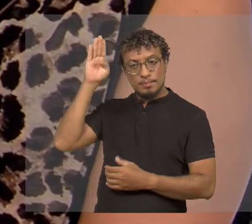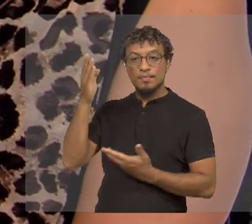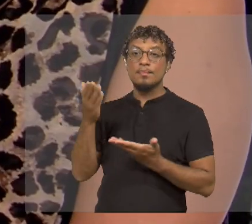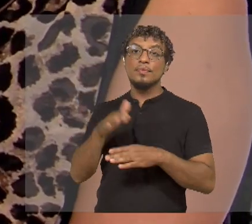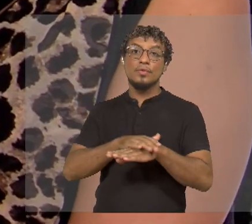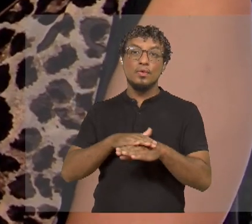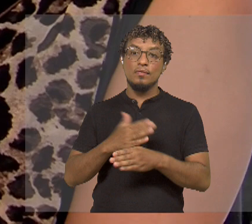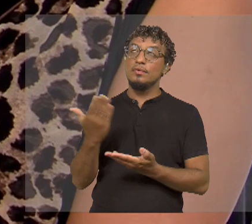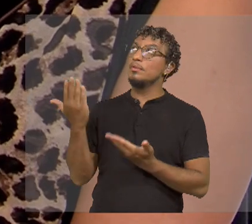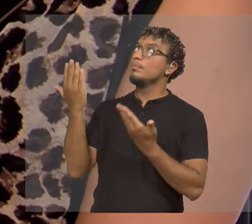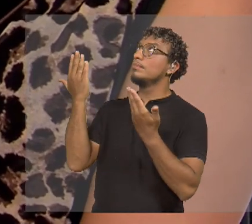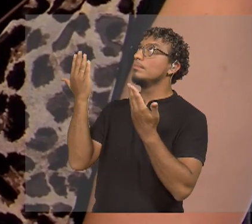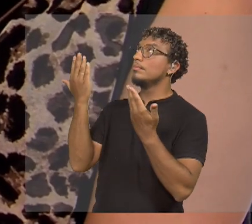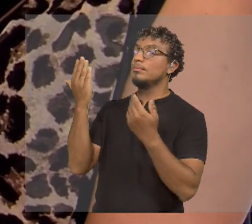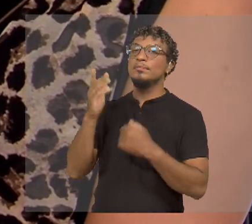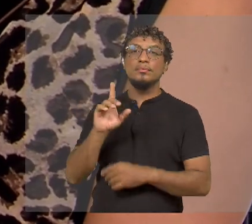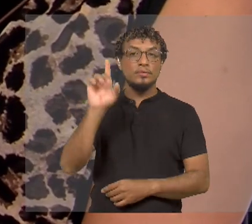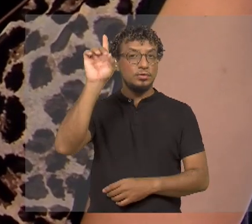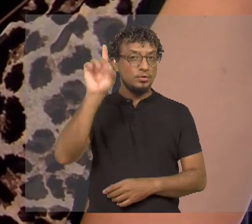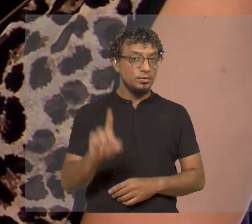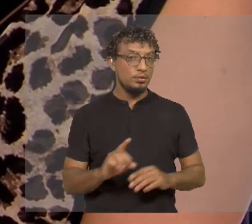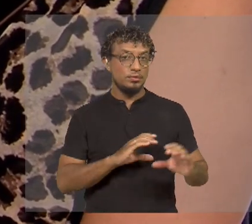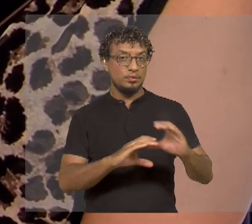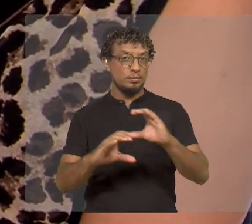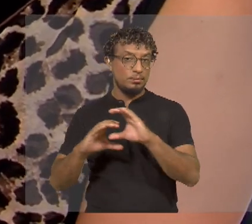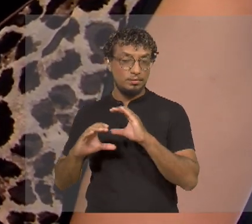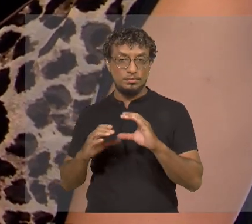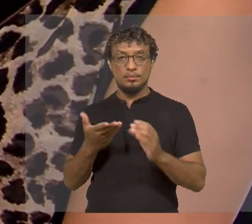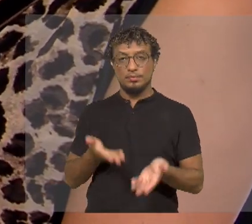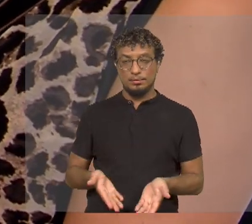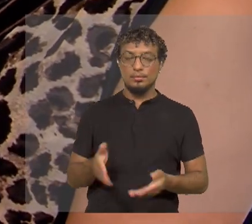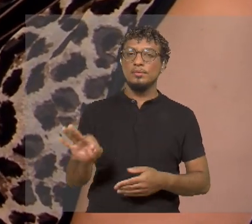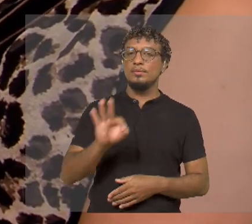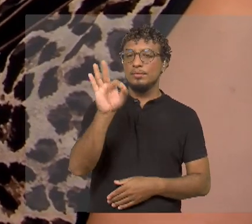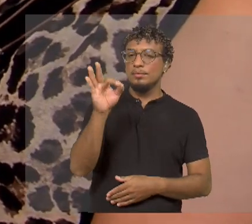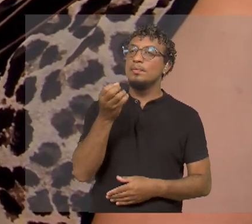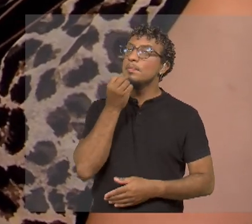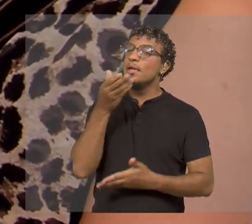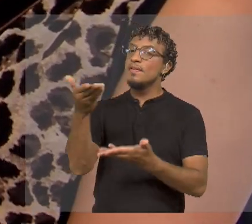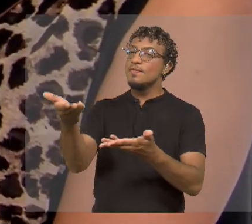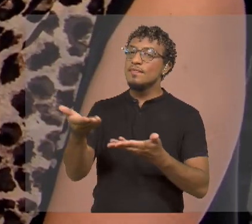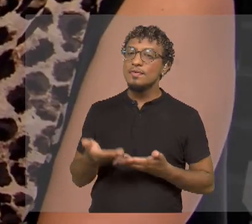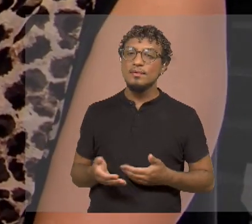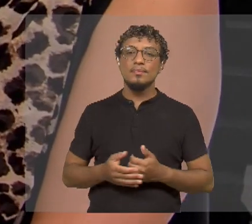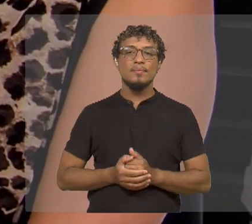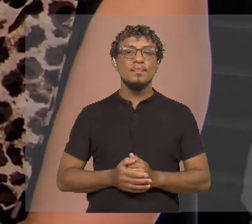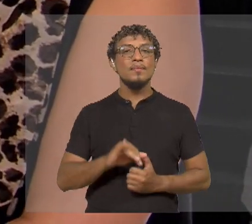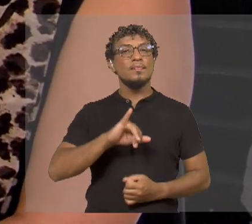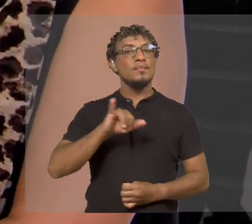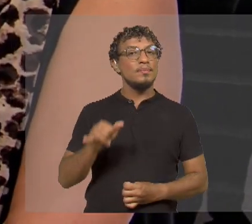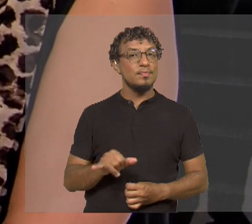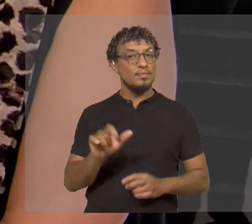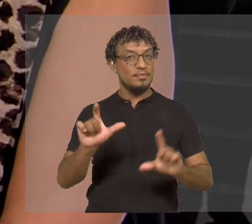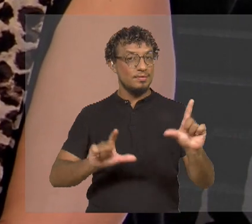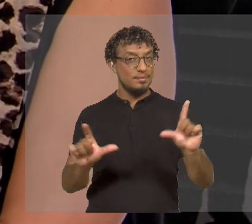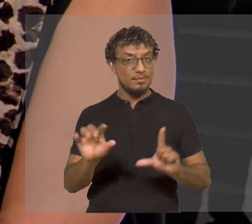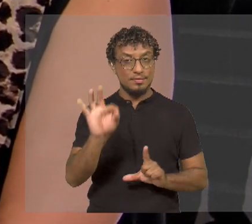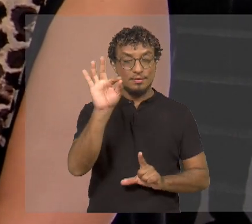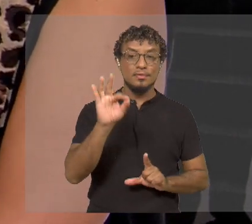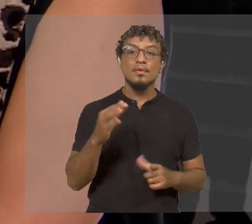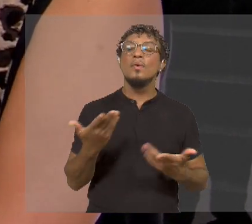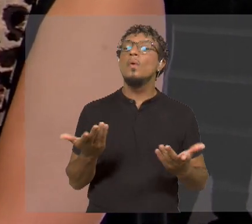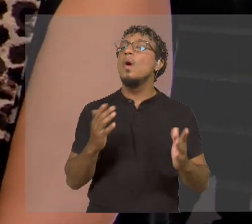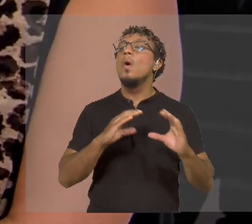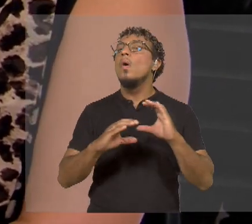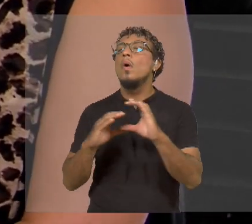eu converso com Francinete Louzeiro, diretora de comunicação da UFMA. Francinete, seja muito bem-vinda ao JTV UFMA. Que canal